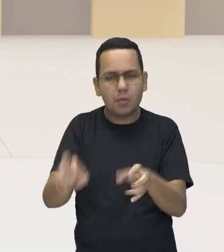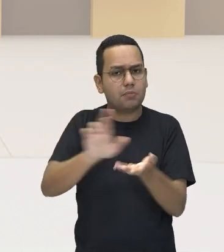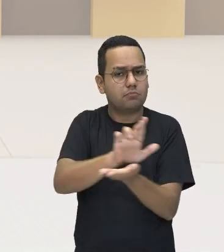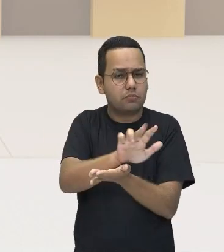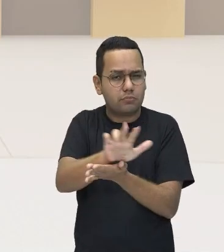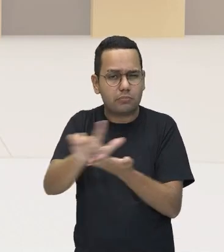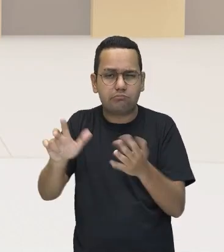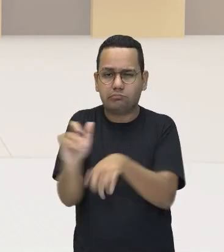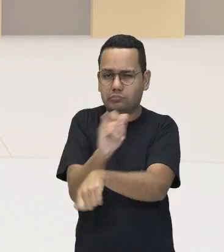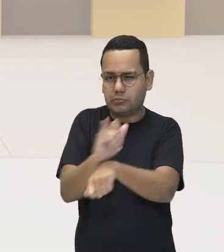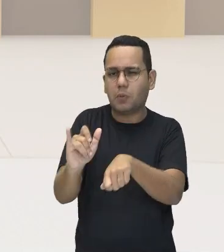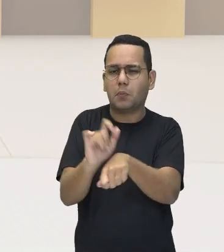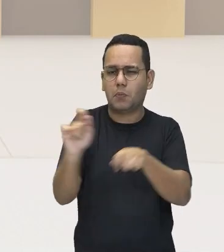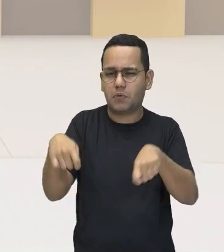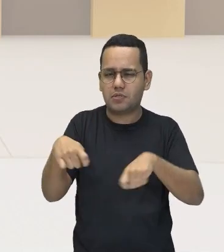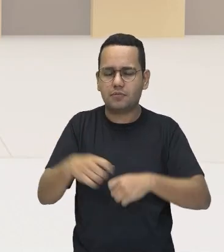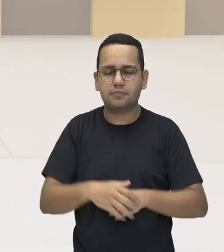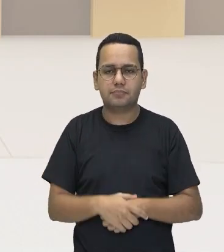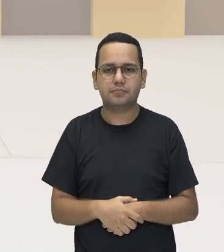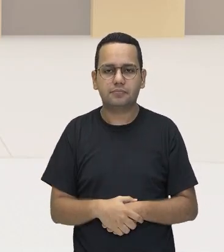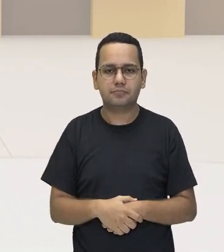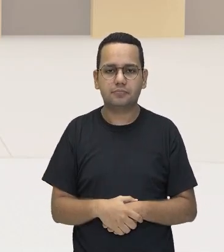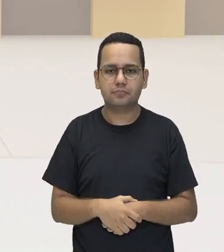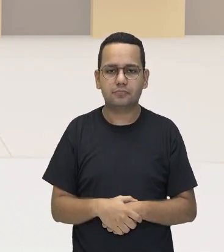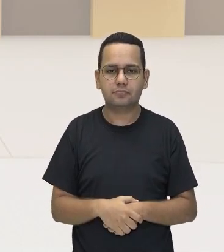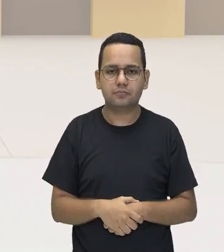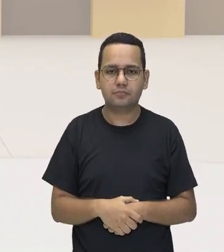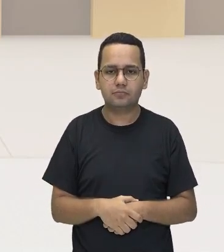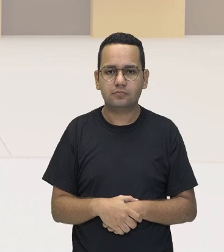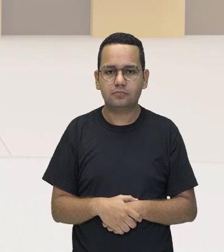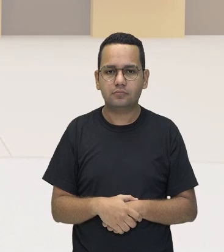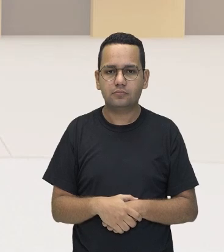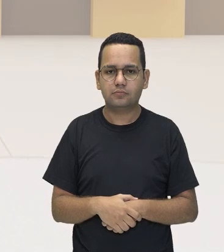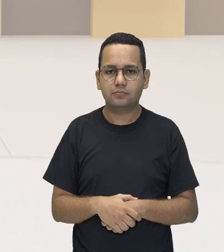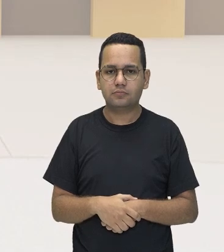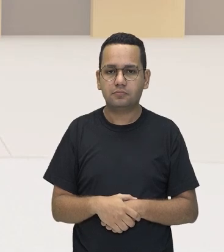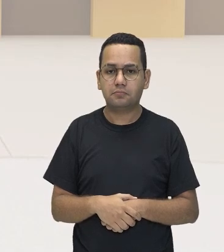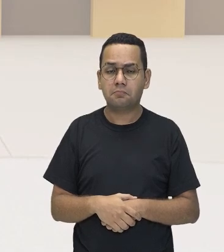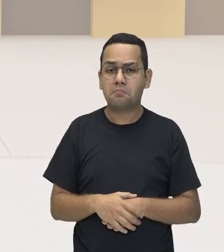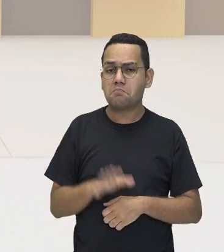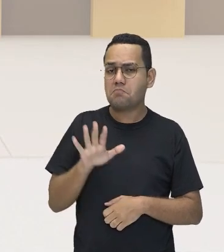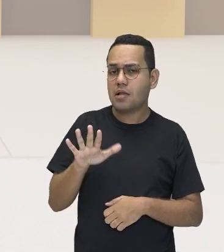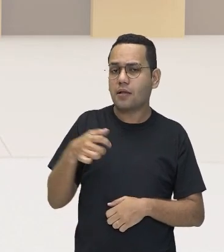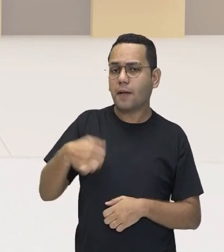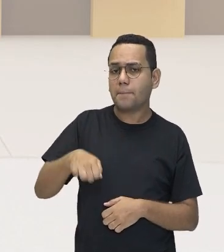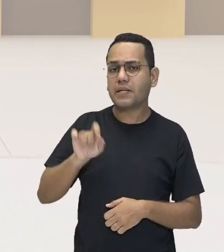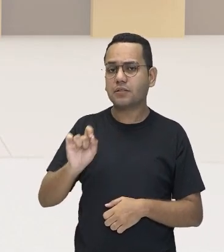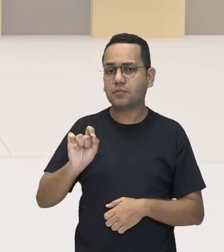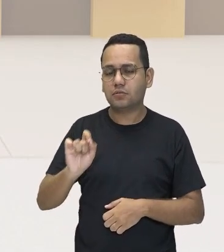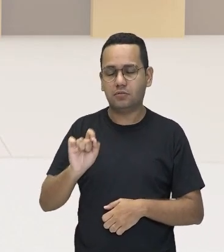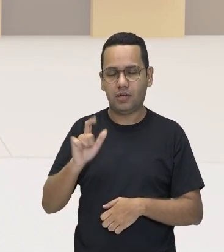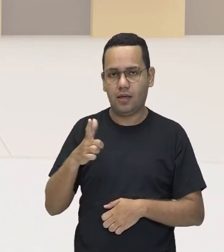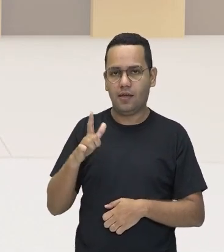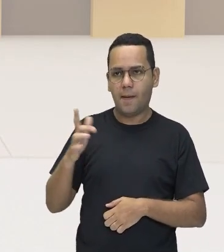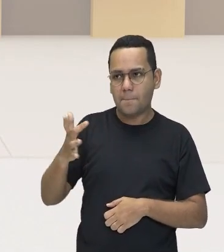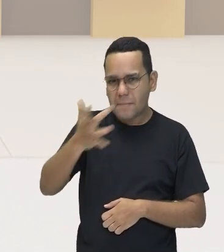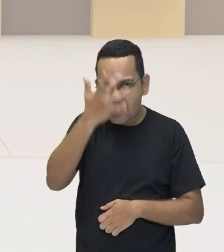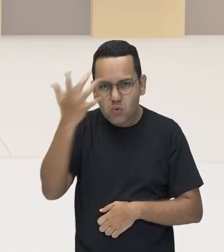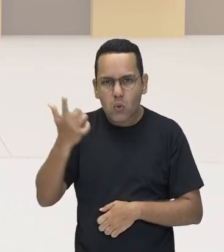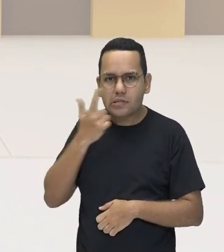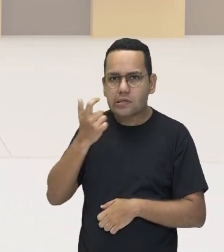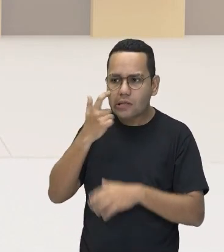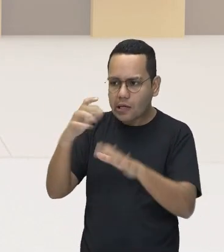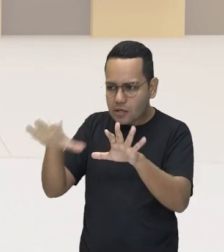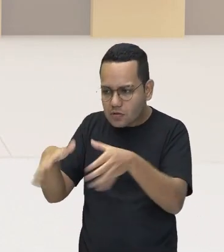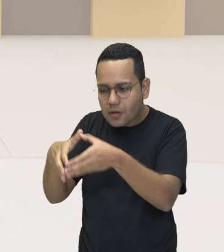de participação e consulta. Mas lembra, ouça os seus stakeholders, compartilhe com os seus stakeholders.